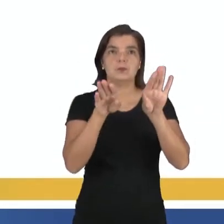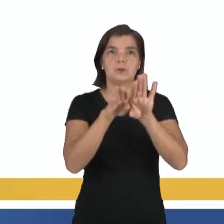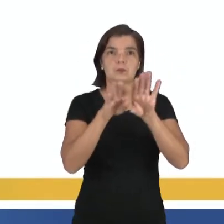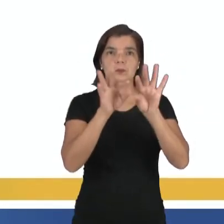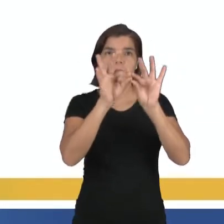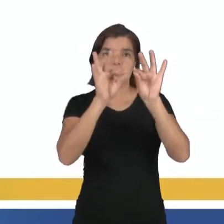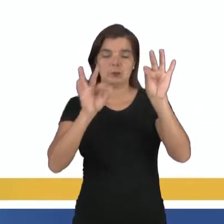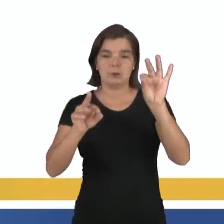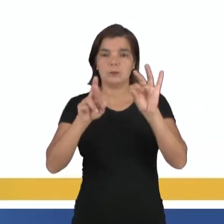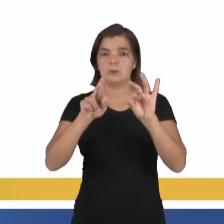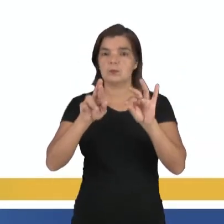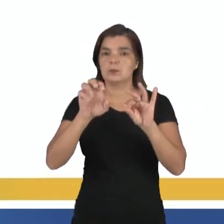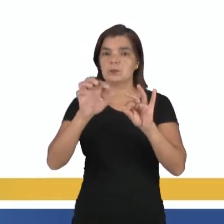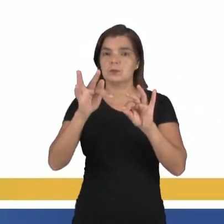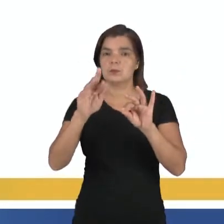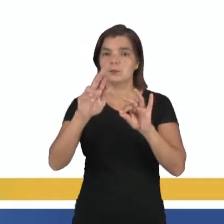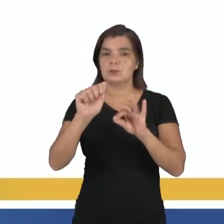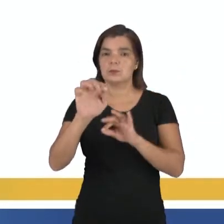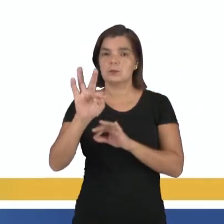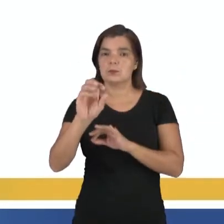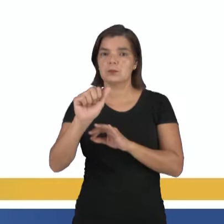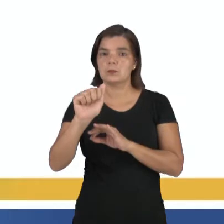e um raio refratado, que esse daí